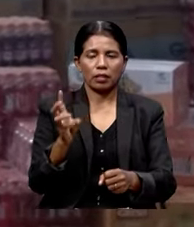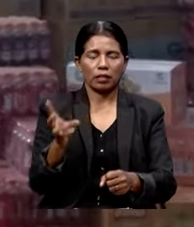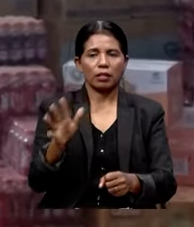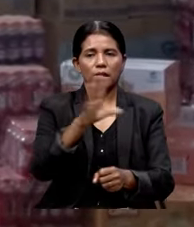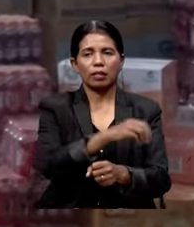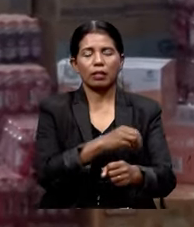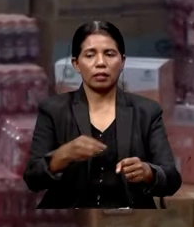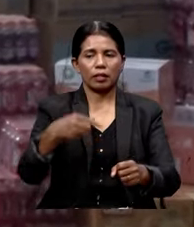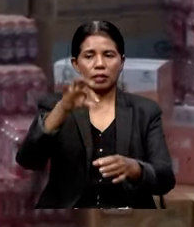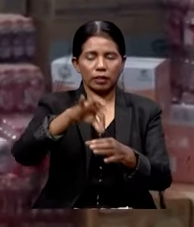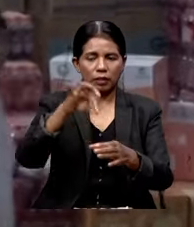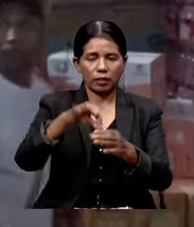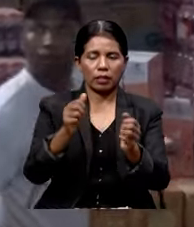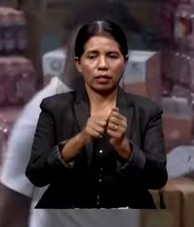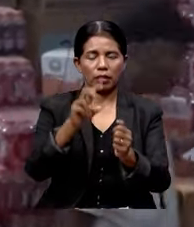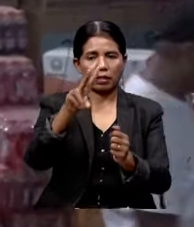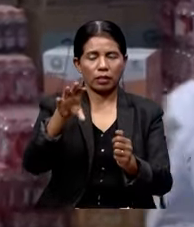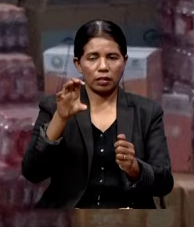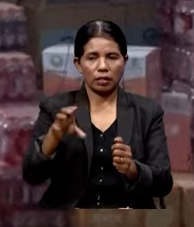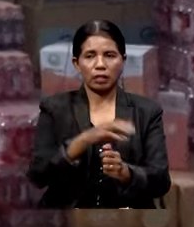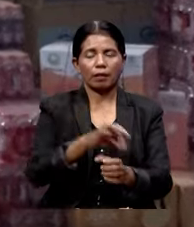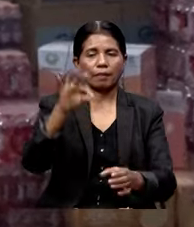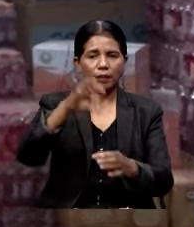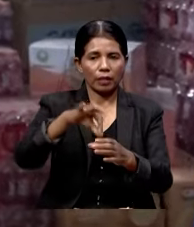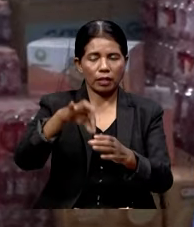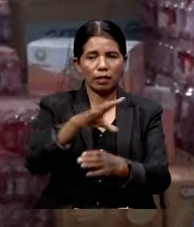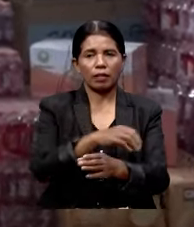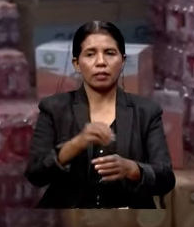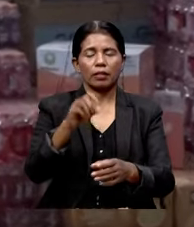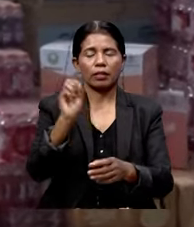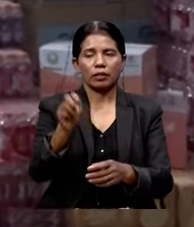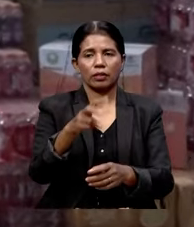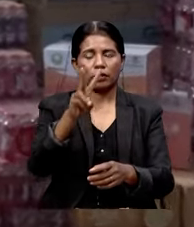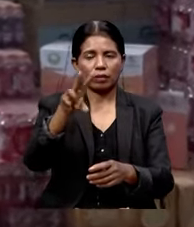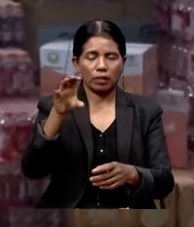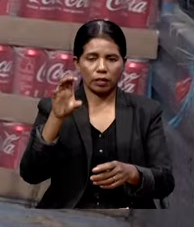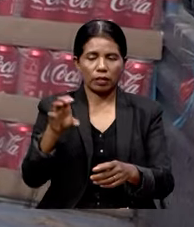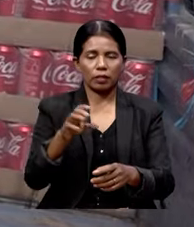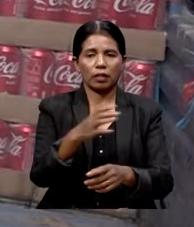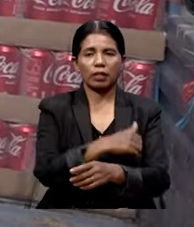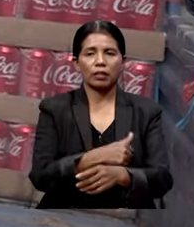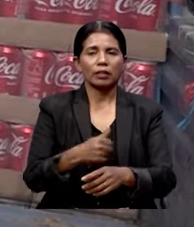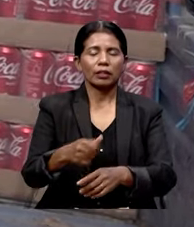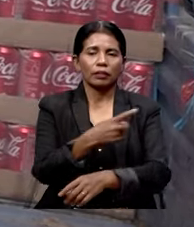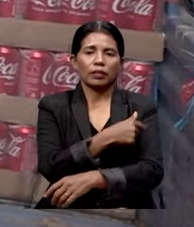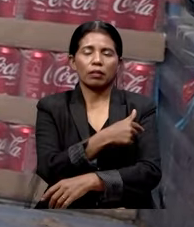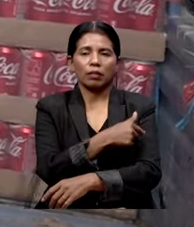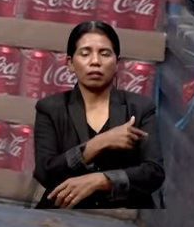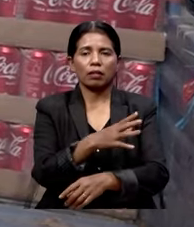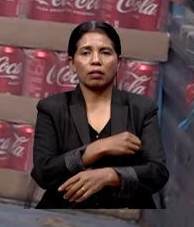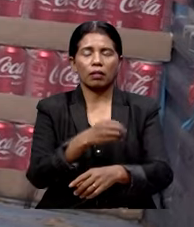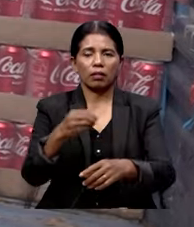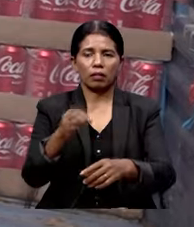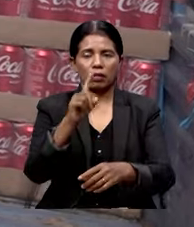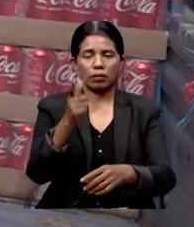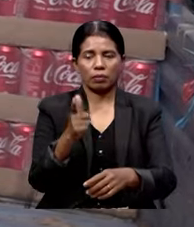sa kaisa atus rua sanulu resin rua, te gelas kaisa atus rua sanulu resin sia, Coca-Cola kaisa ruanulu resin rua, Sprite